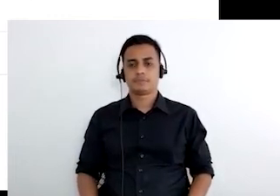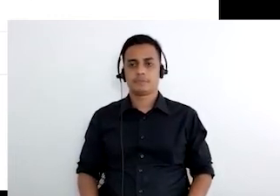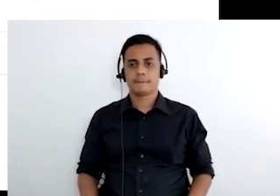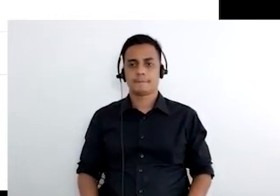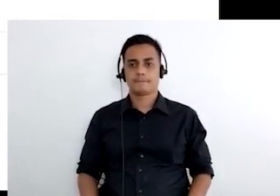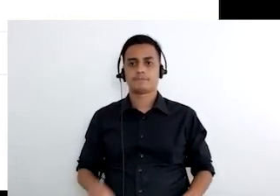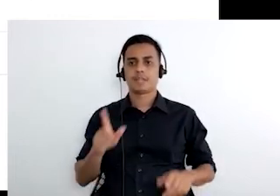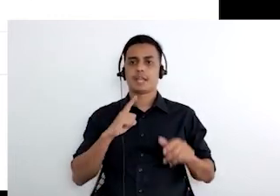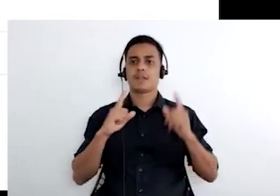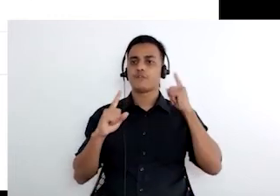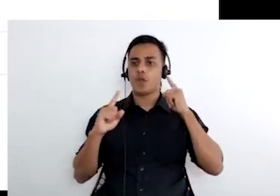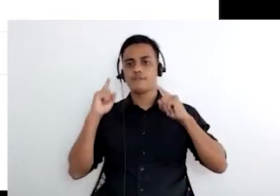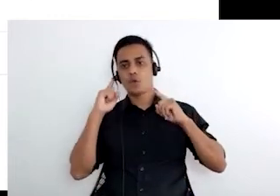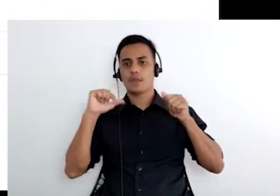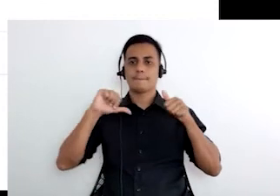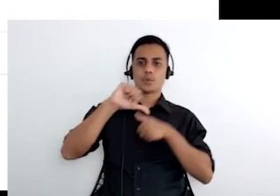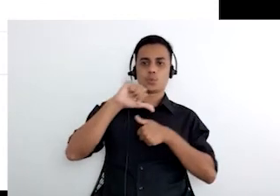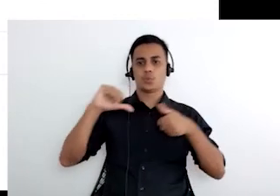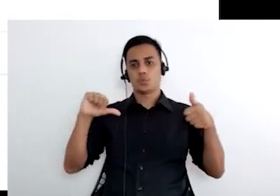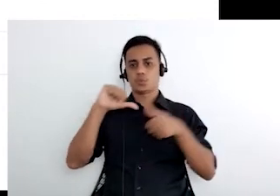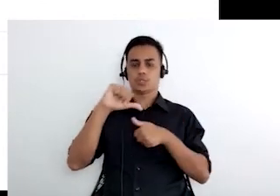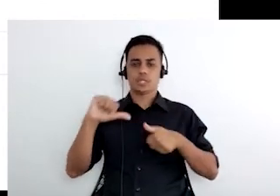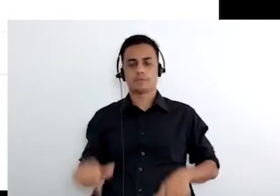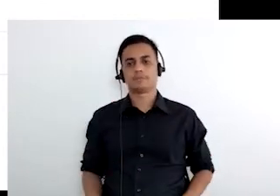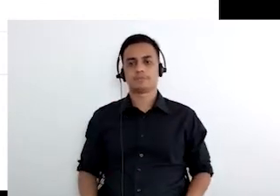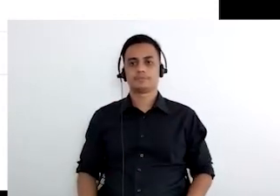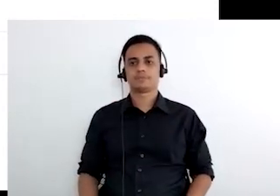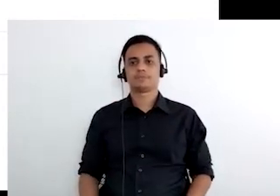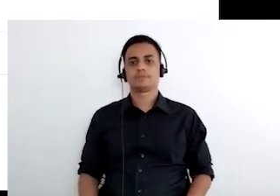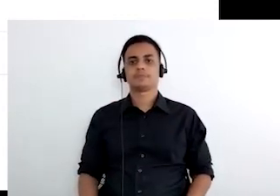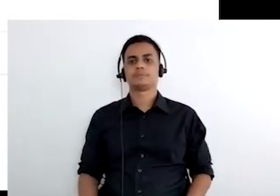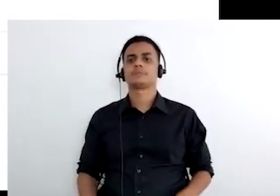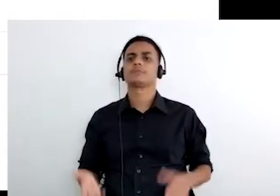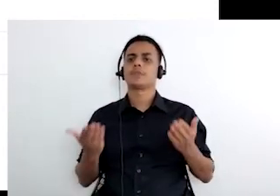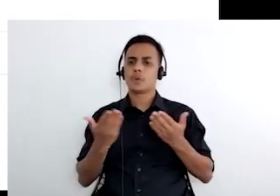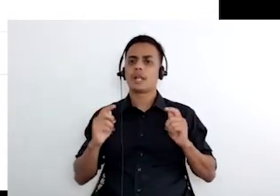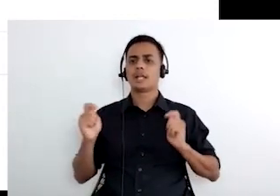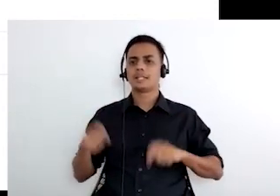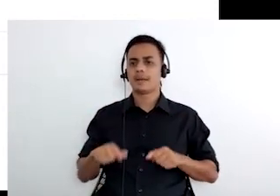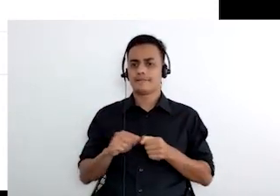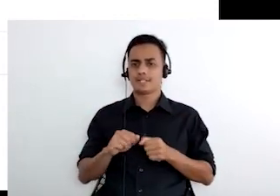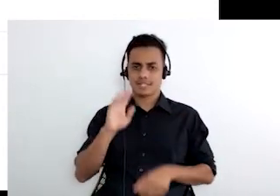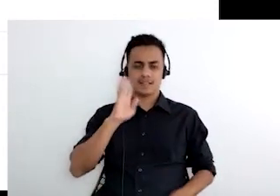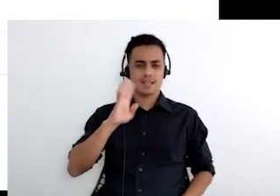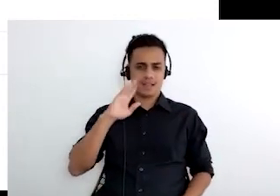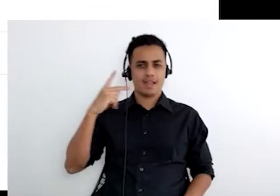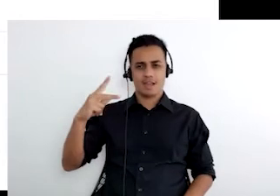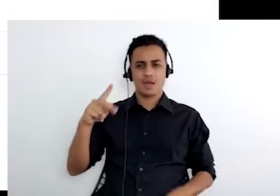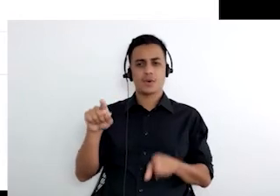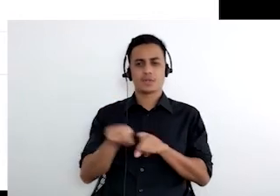fone e outro, tá? E agora, dá para a gente fazer uma coisa legal também com essa ferramenta, que